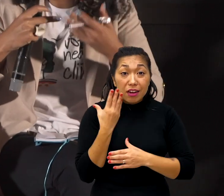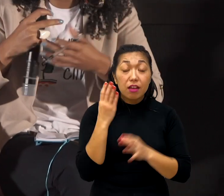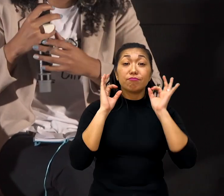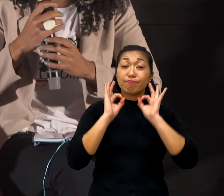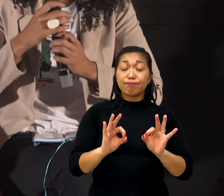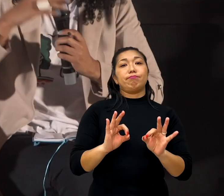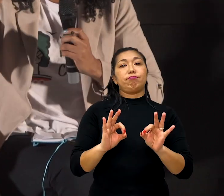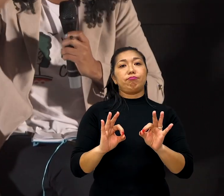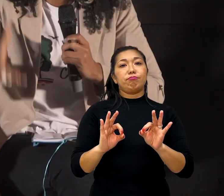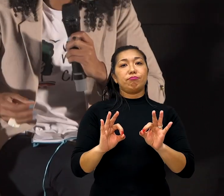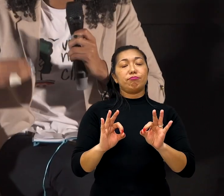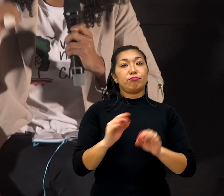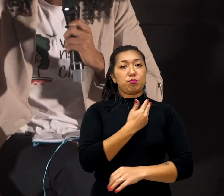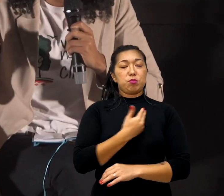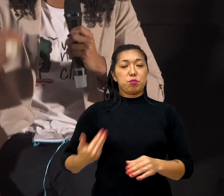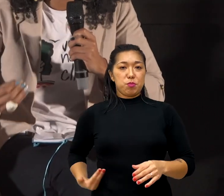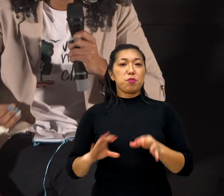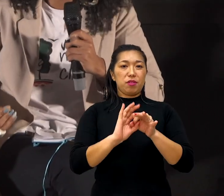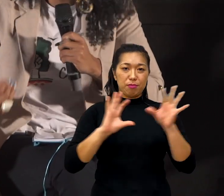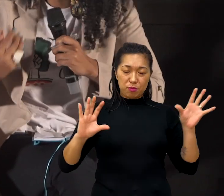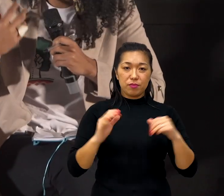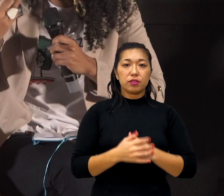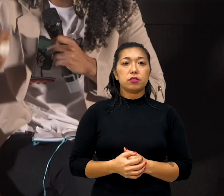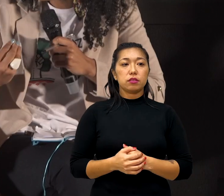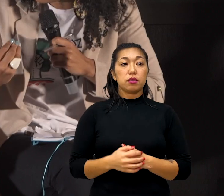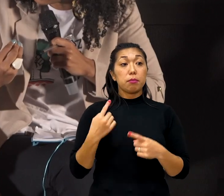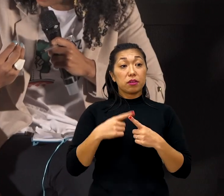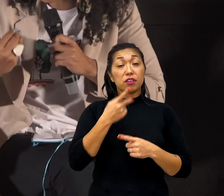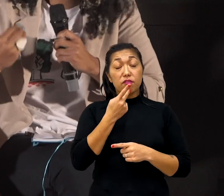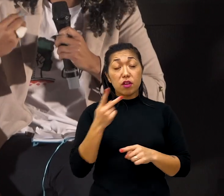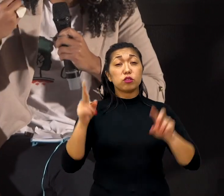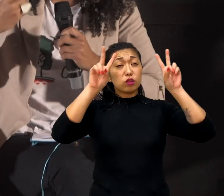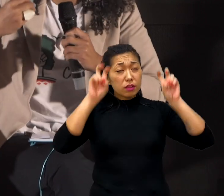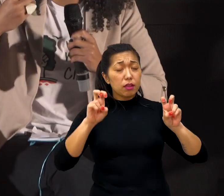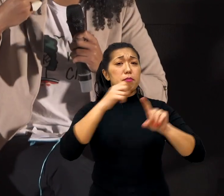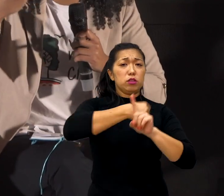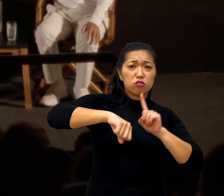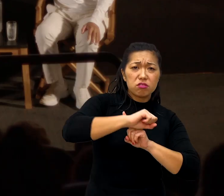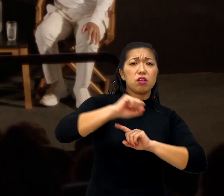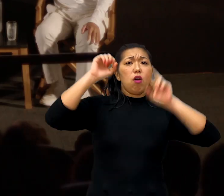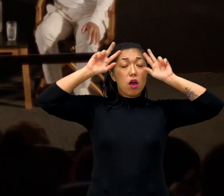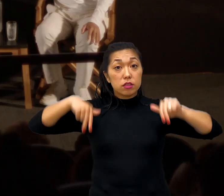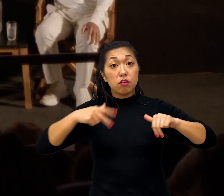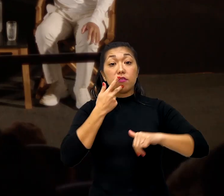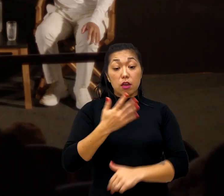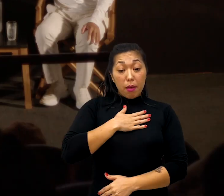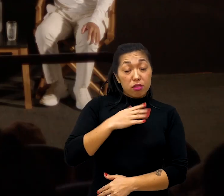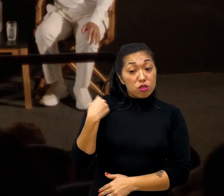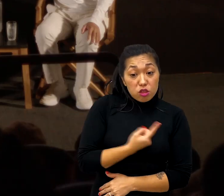quando a gente fala de pautas ambientais, pautas sociais, a gente está falando da nossa vida. A gente está falando do nosso direito de